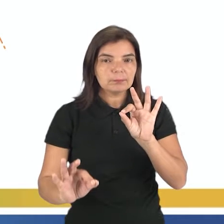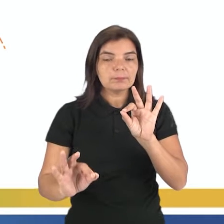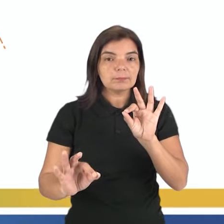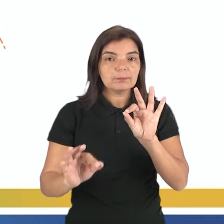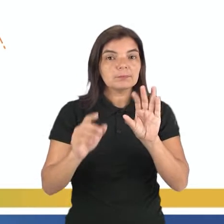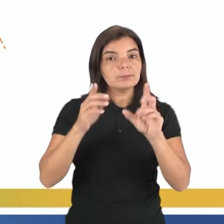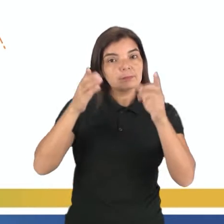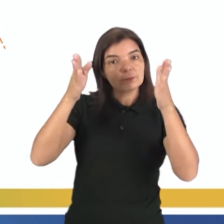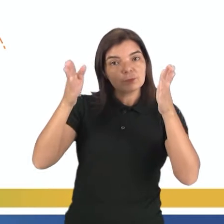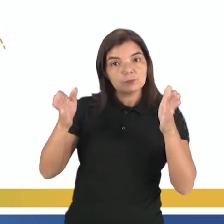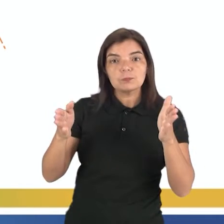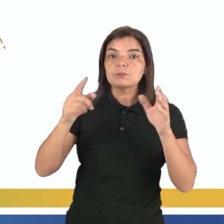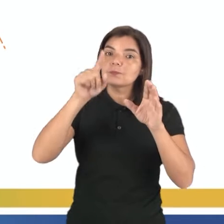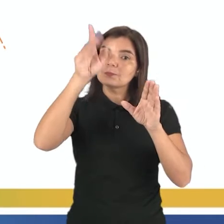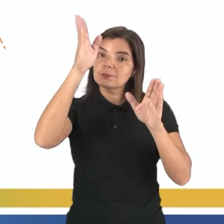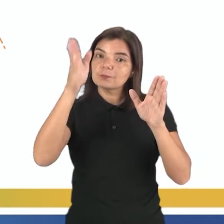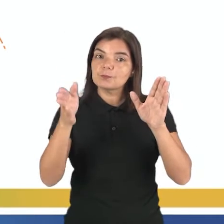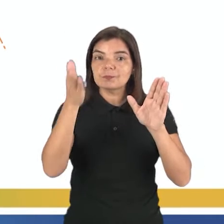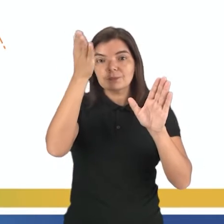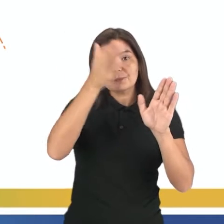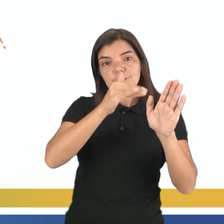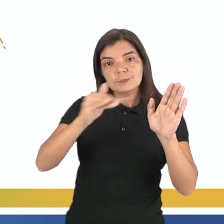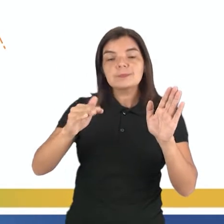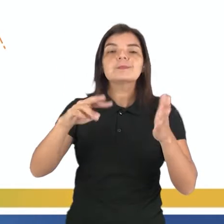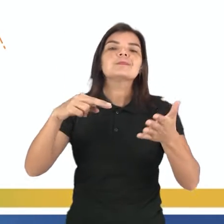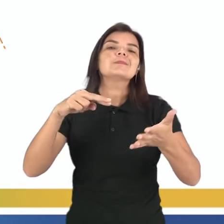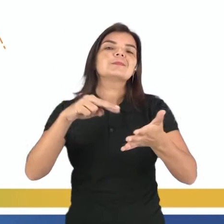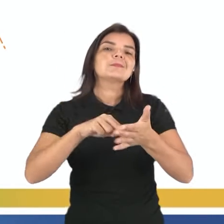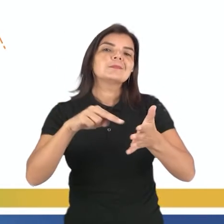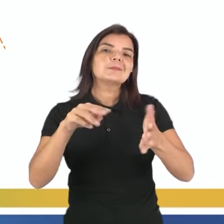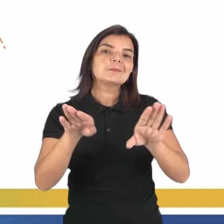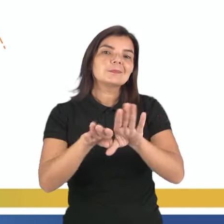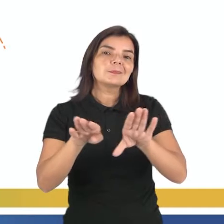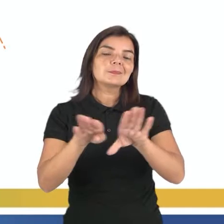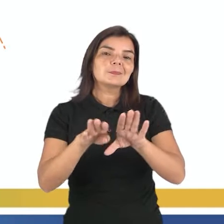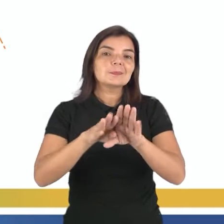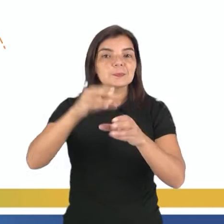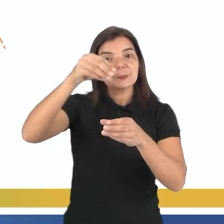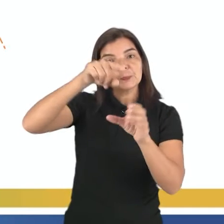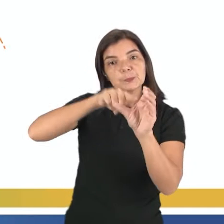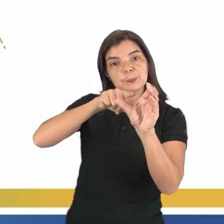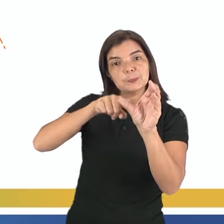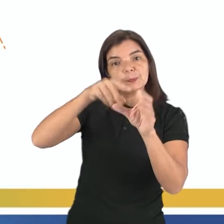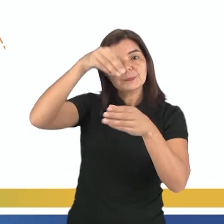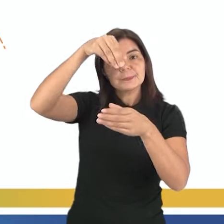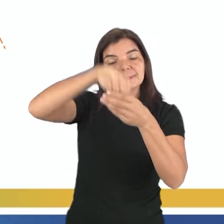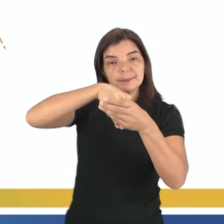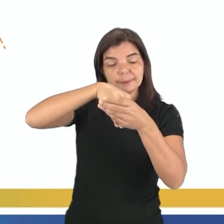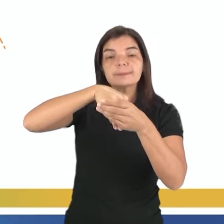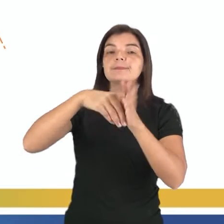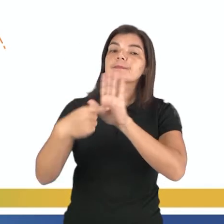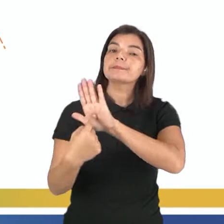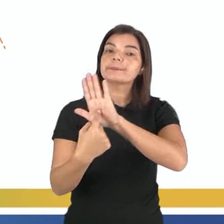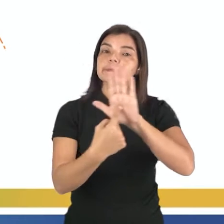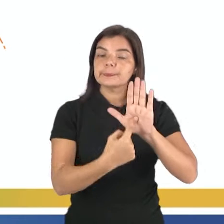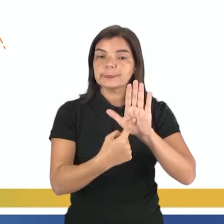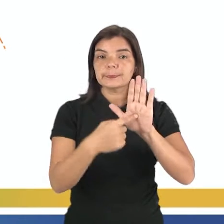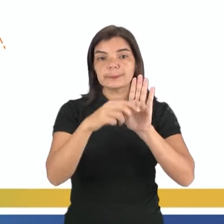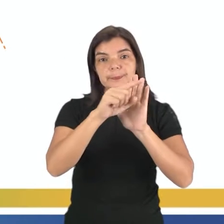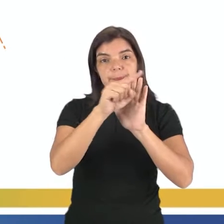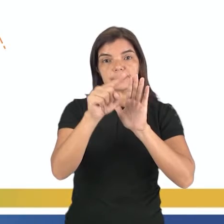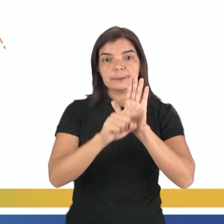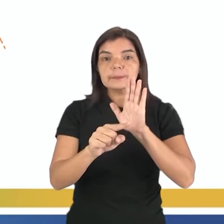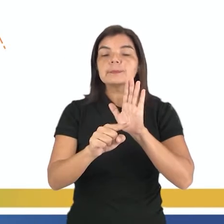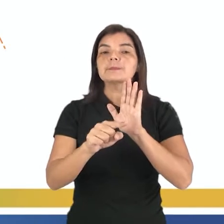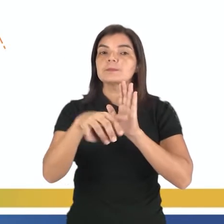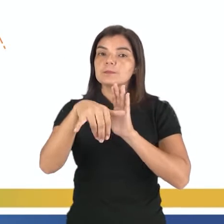lados desse triângulo, nós vamos ter o que também? Os ângulos externos, que estão representados pela letra